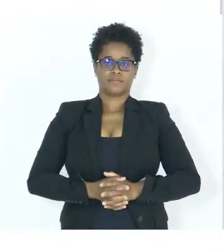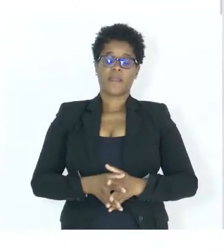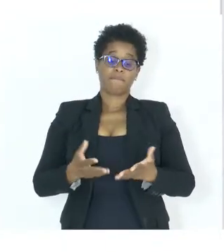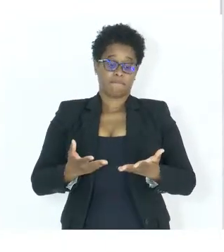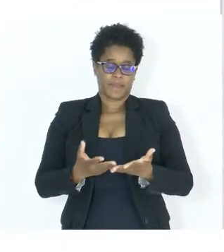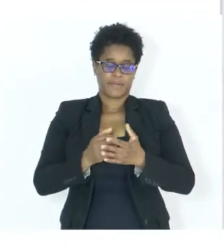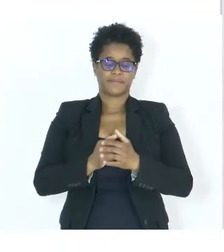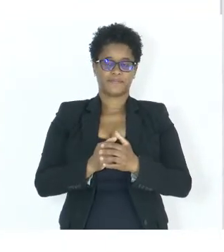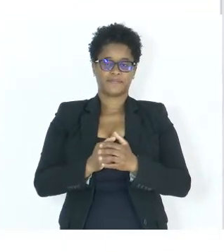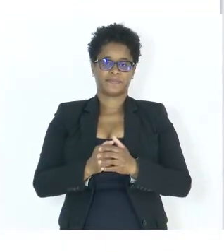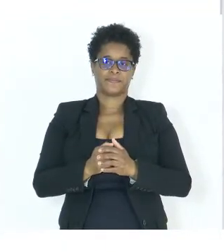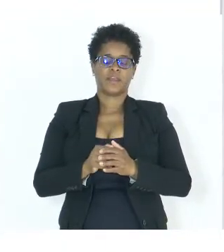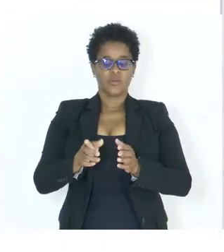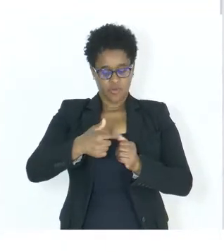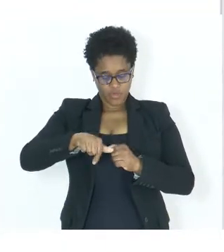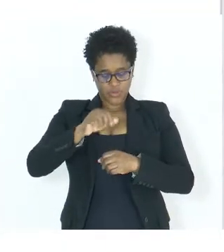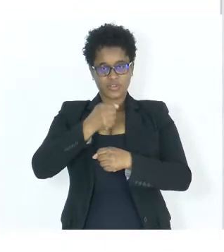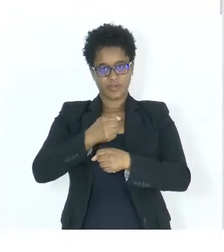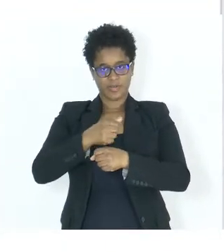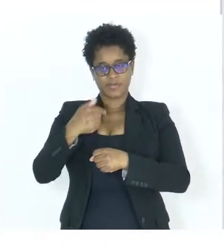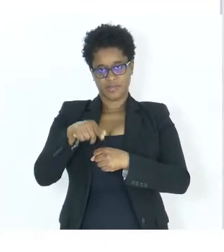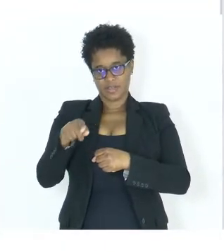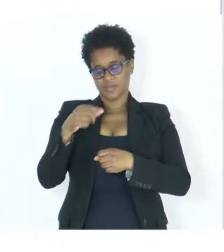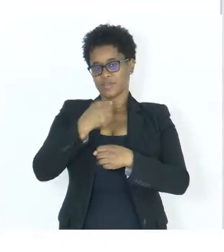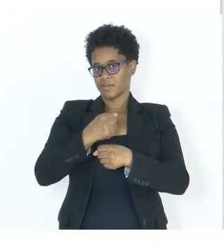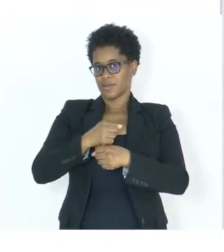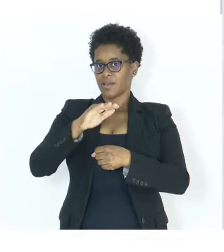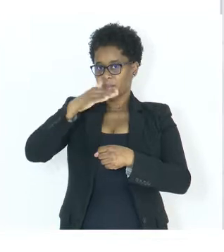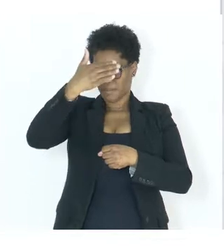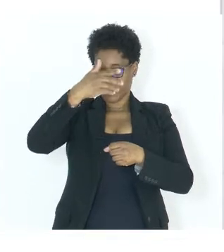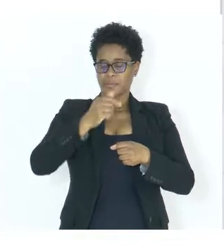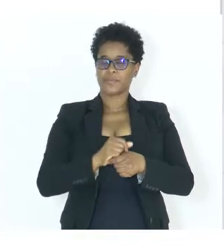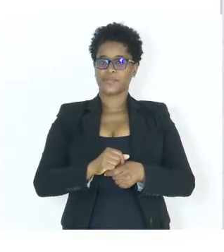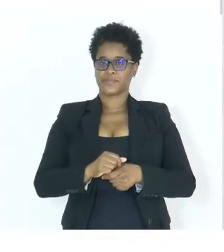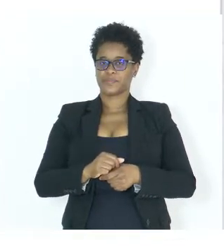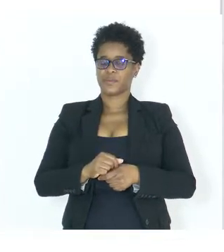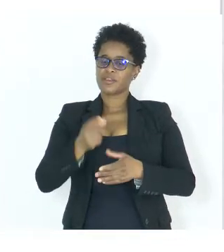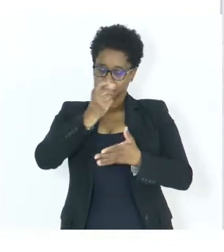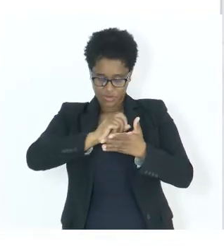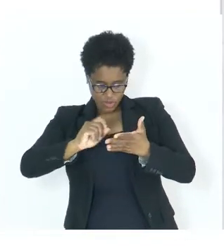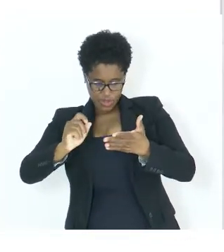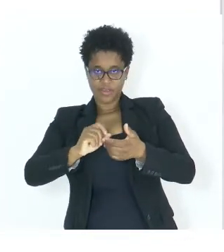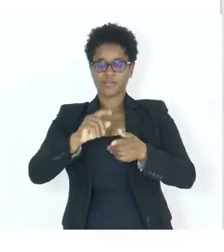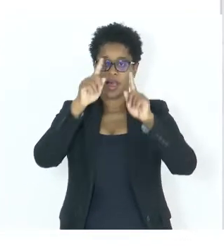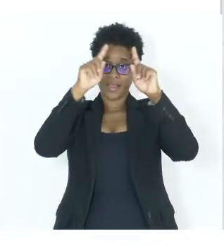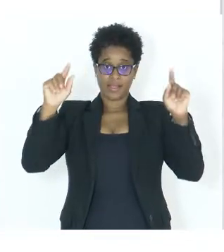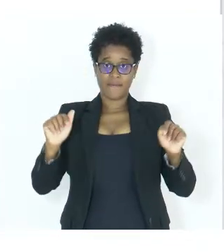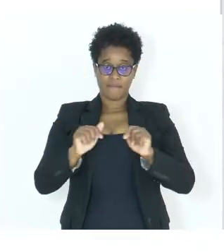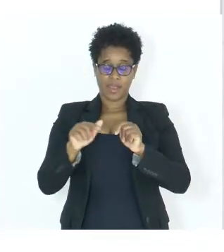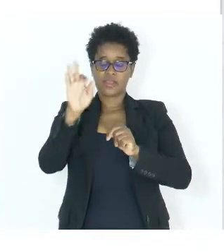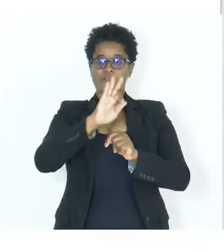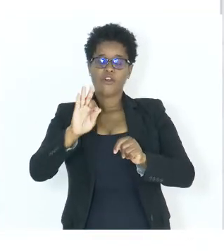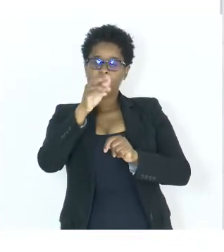Bem, no nosso exercício, temos aqui um exercício, o primeiro exercício, completem a tabela de